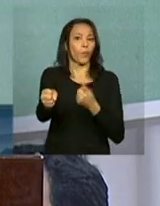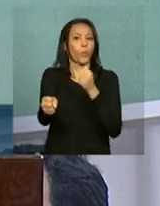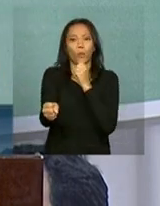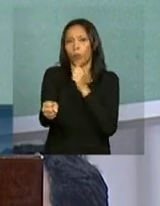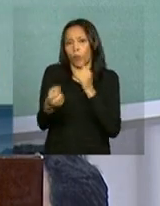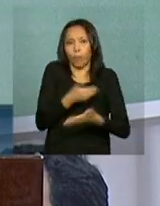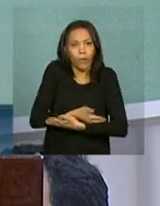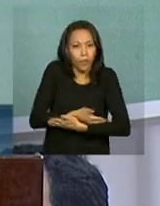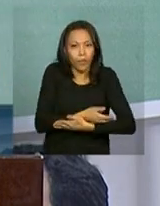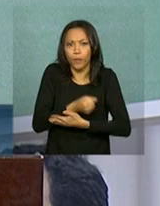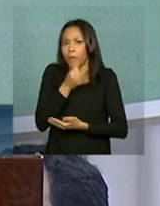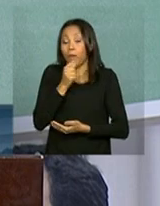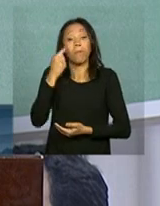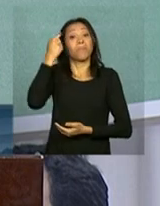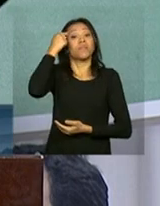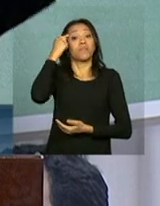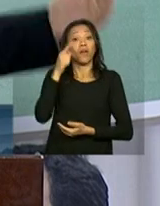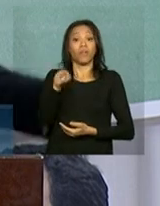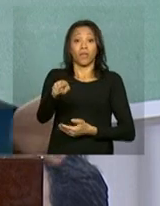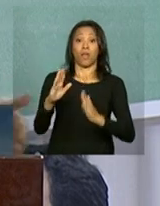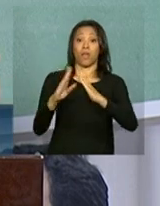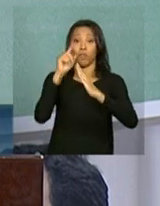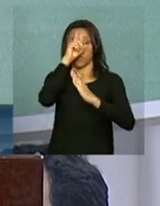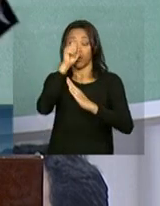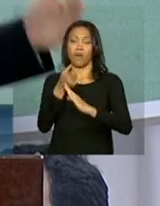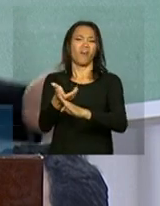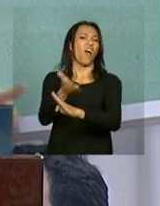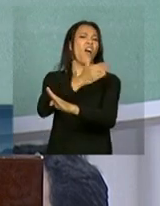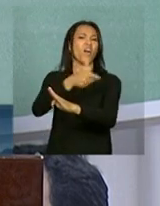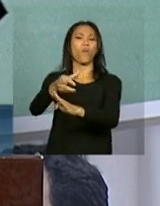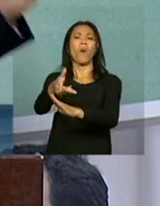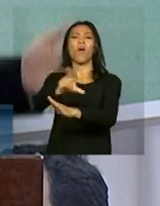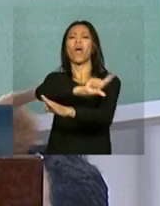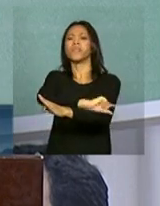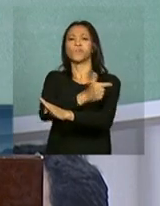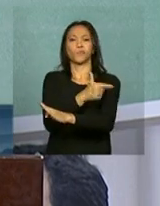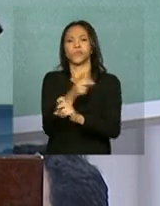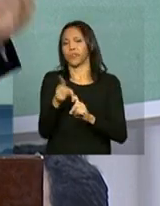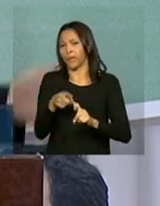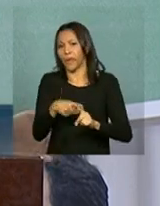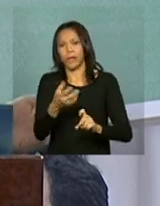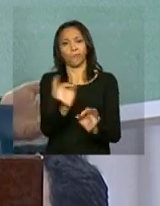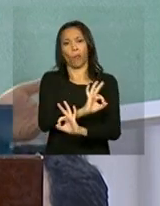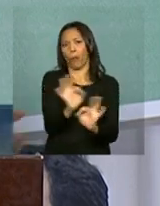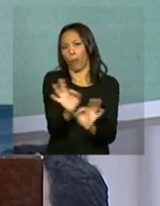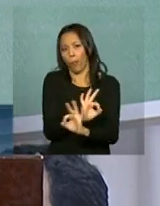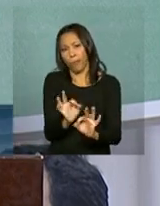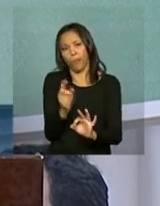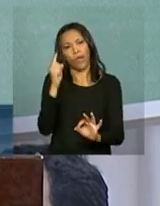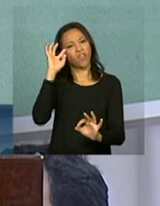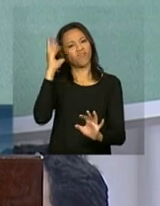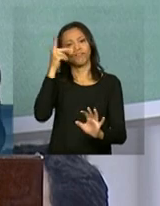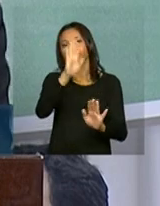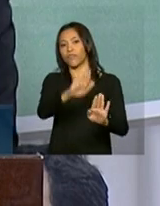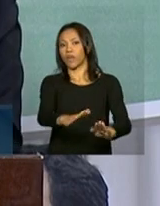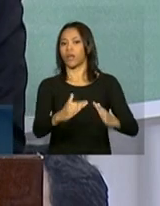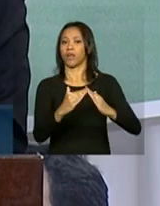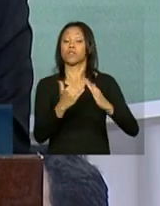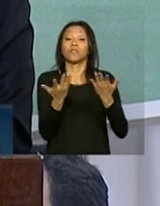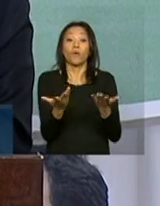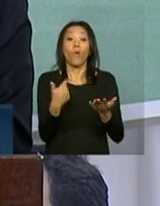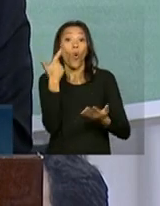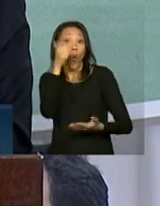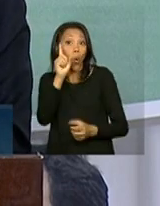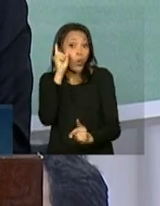achava que o posto de saúde continuava como era antes, que não tinha médico e médica para cuidar. E descobrimos também